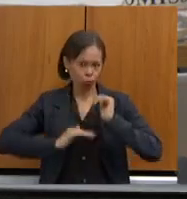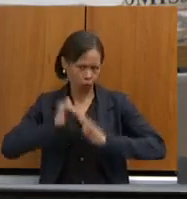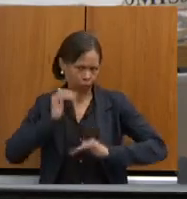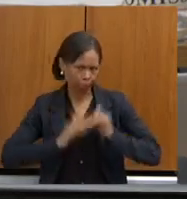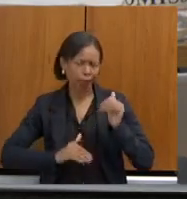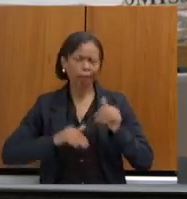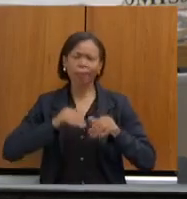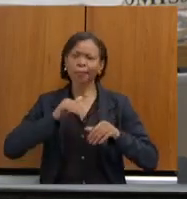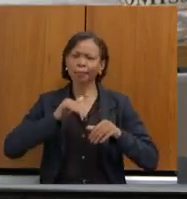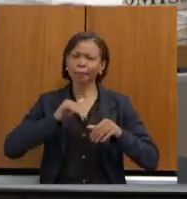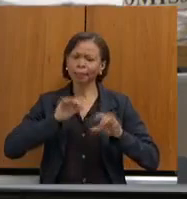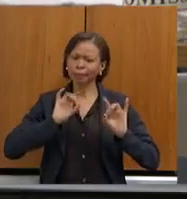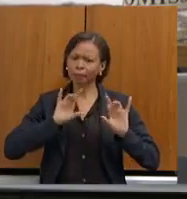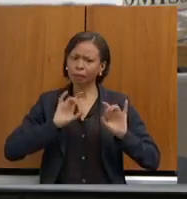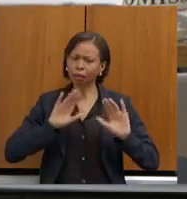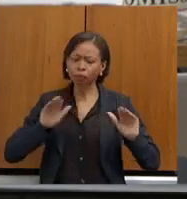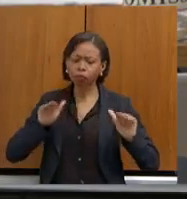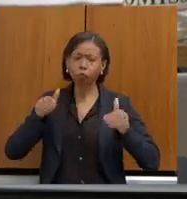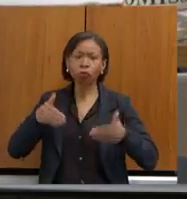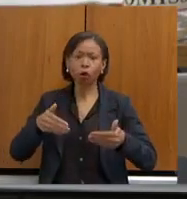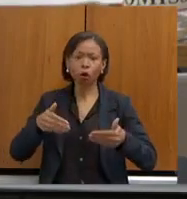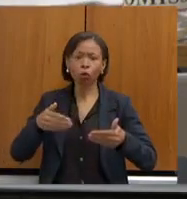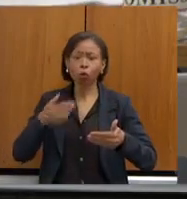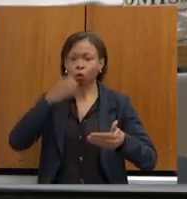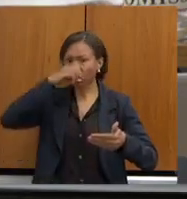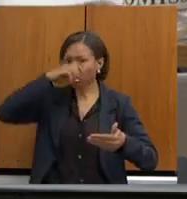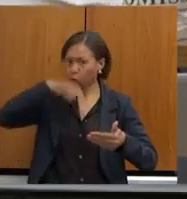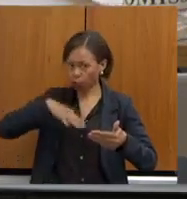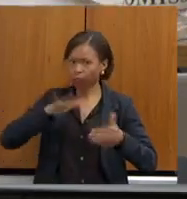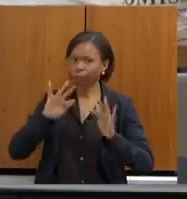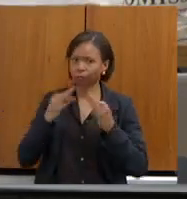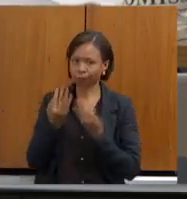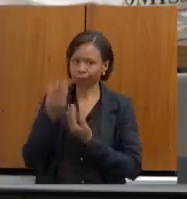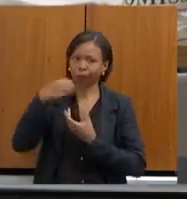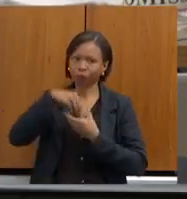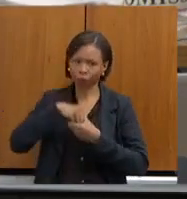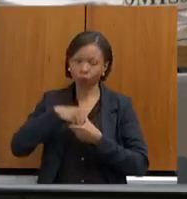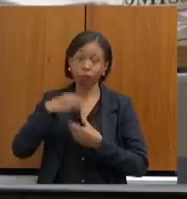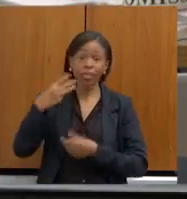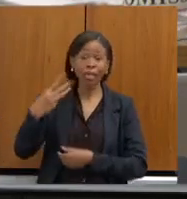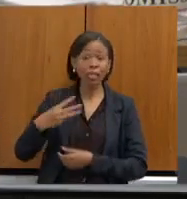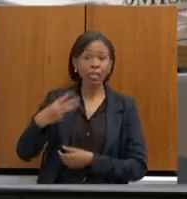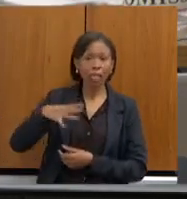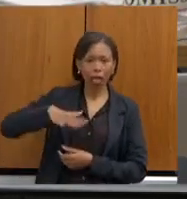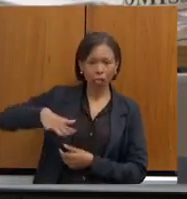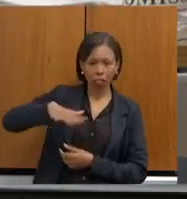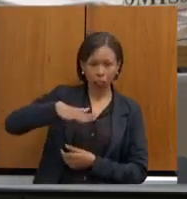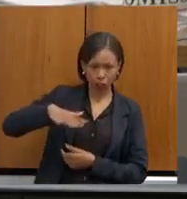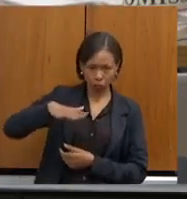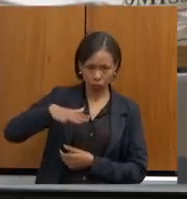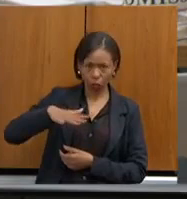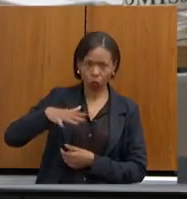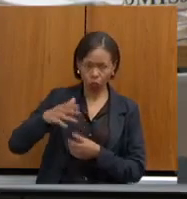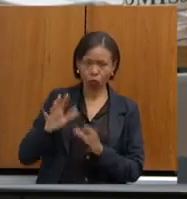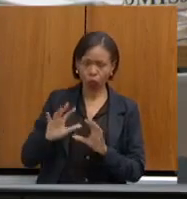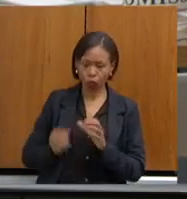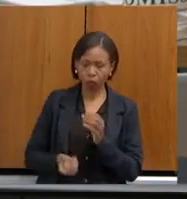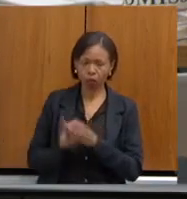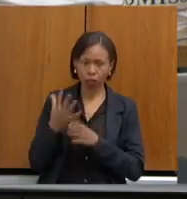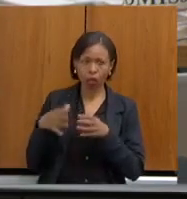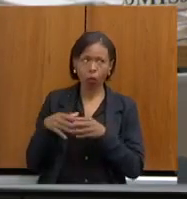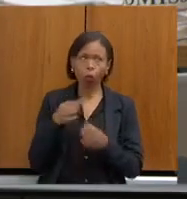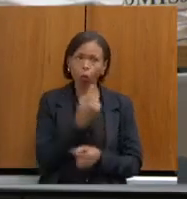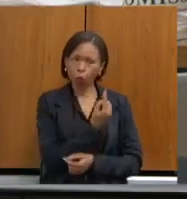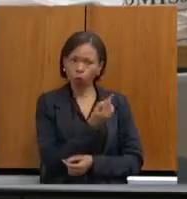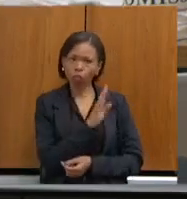para fazer enfrentamento a esses números aqui na terceira região vai funcionar na cidade hoje nós temos um em